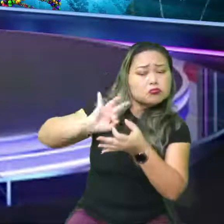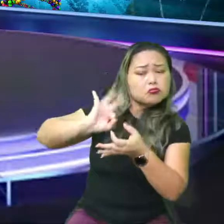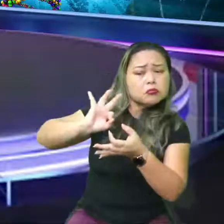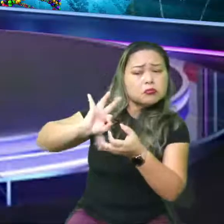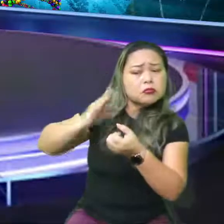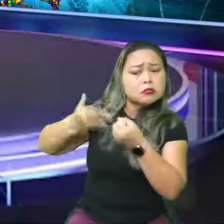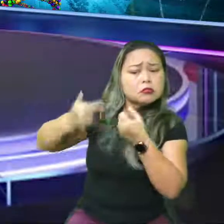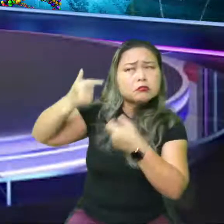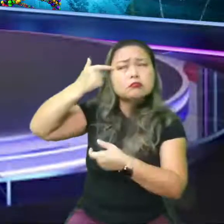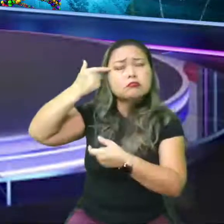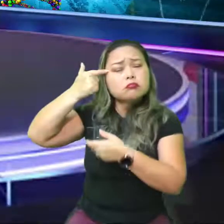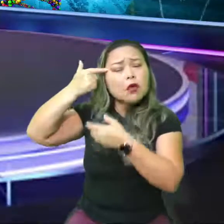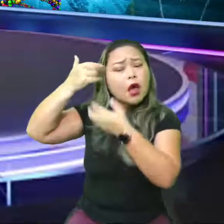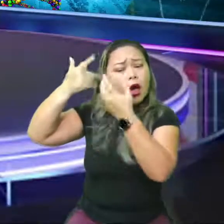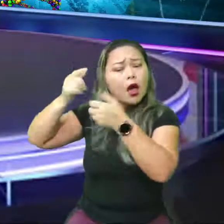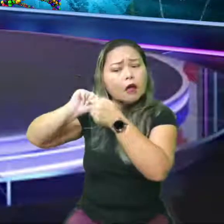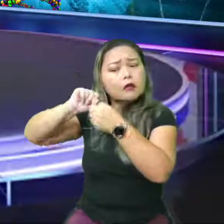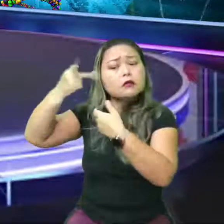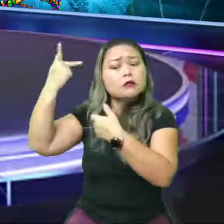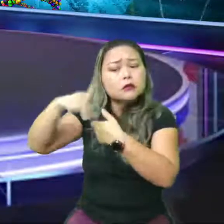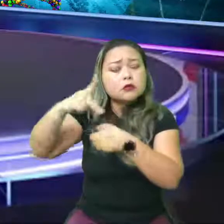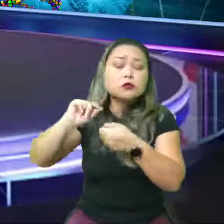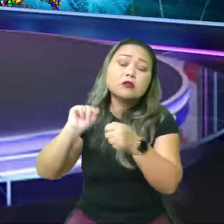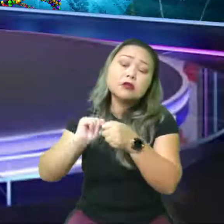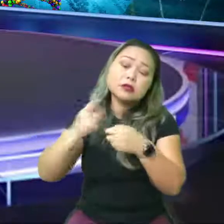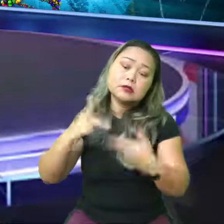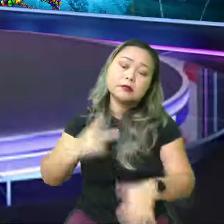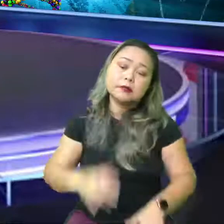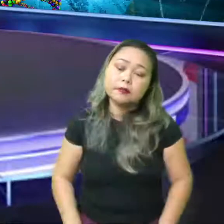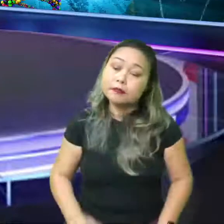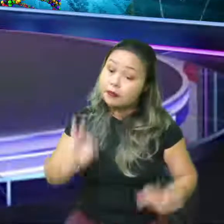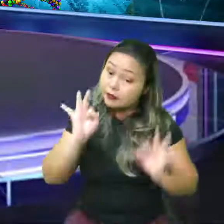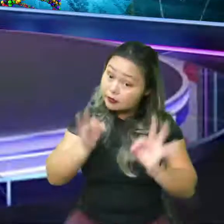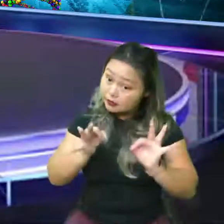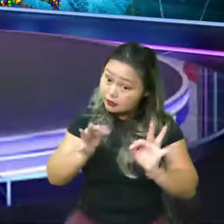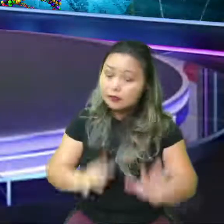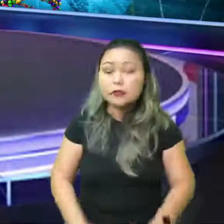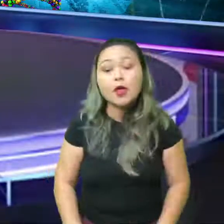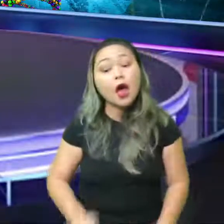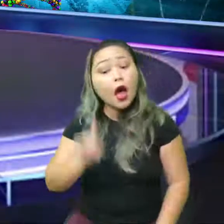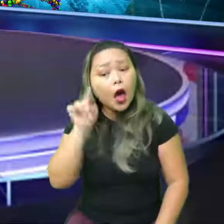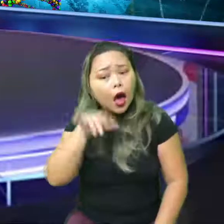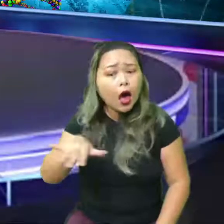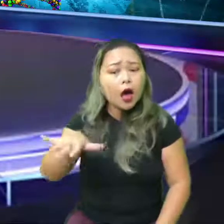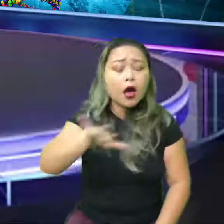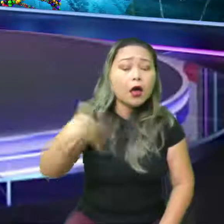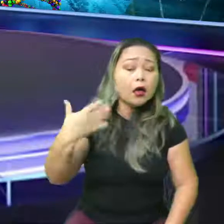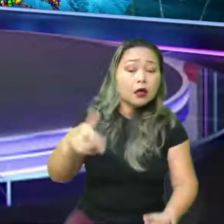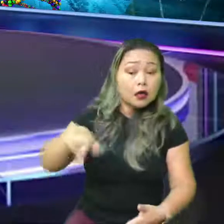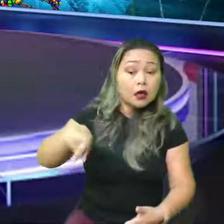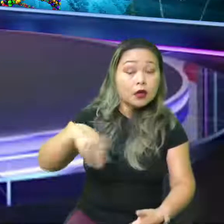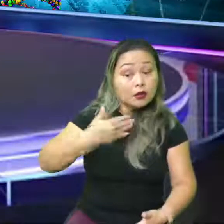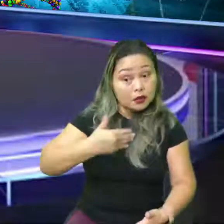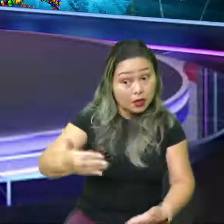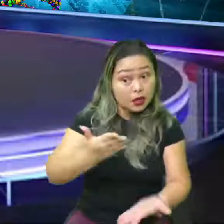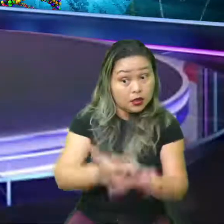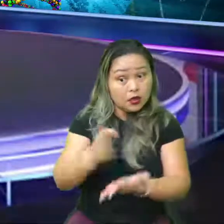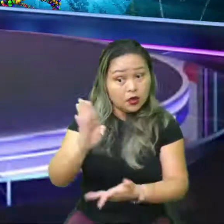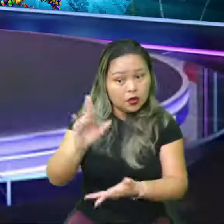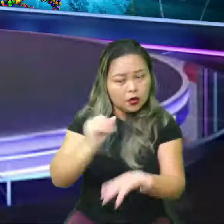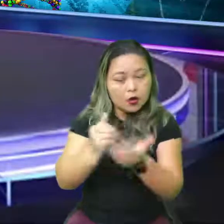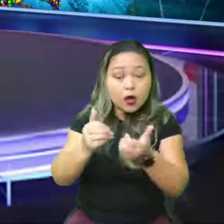uma boa reflexão das suas ações. Certo? Então, nessa aula da